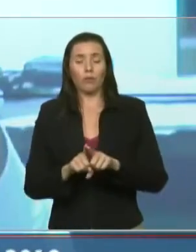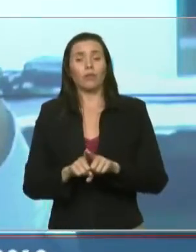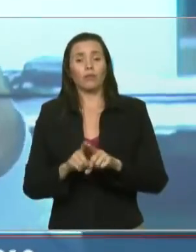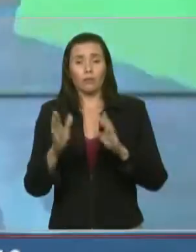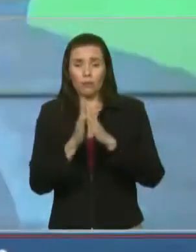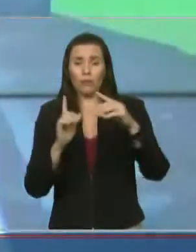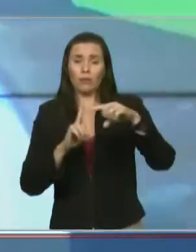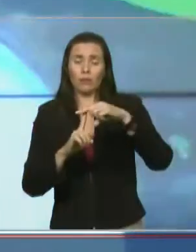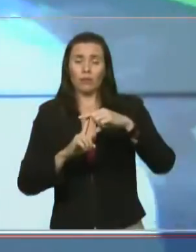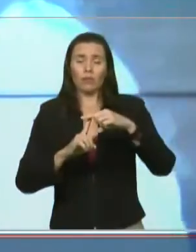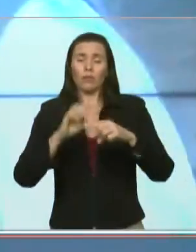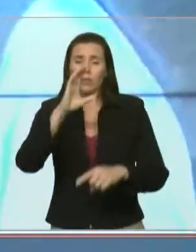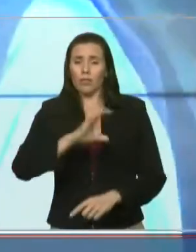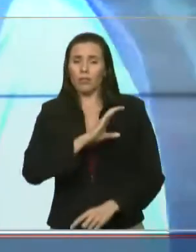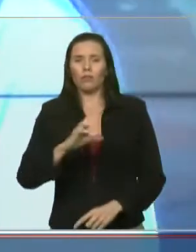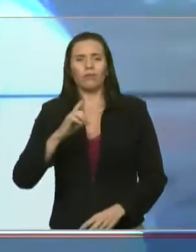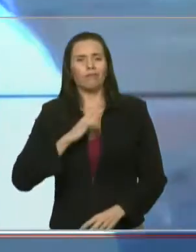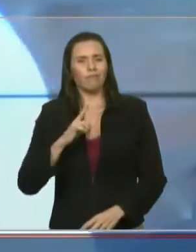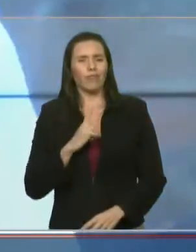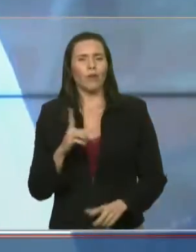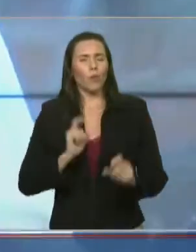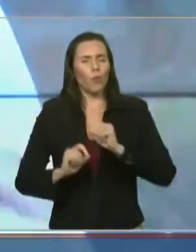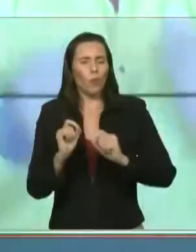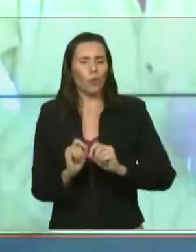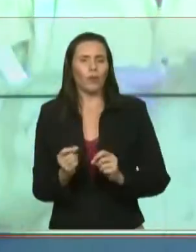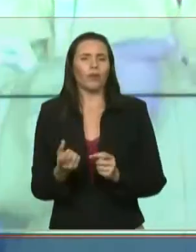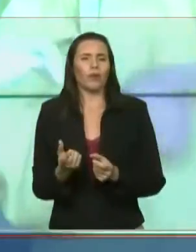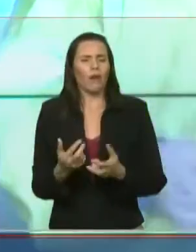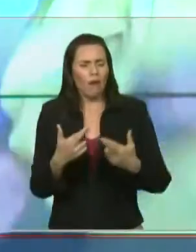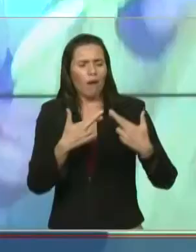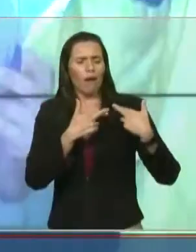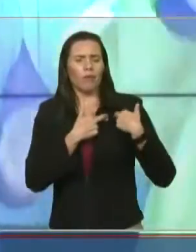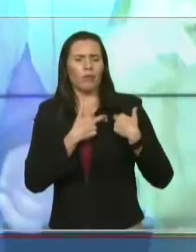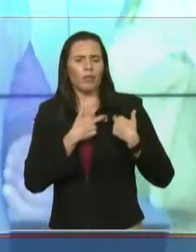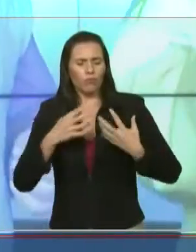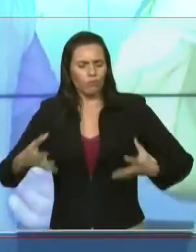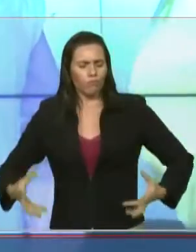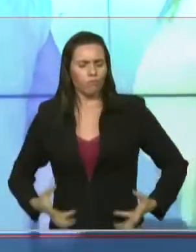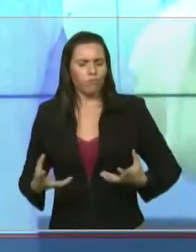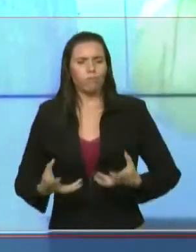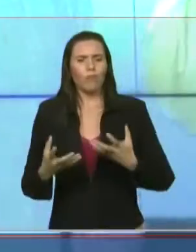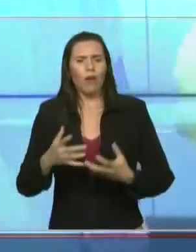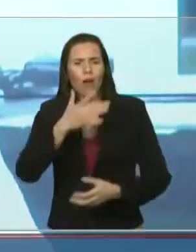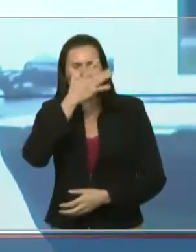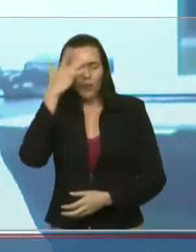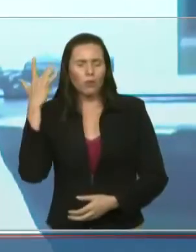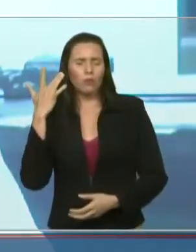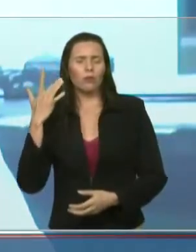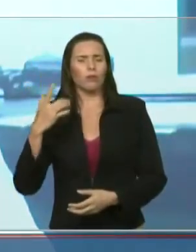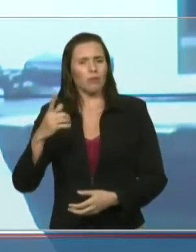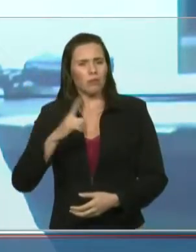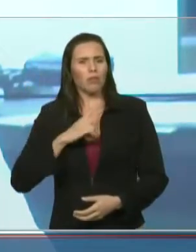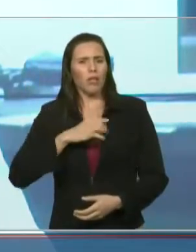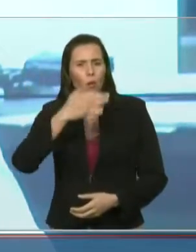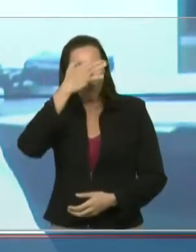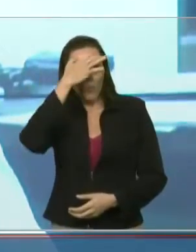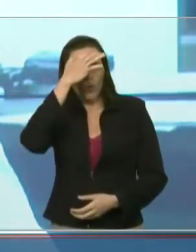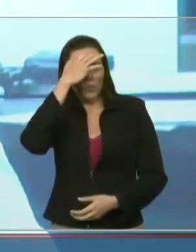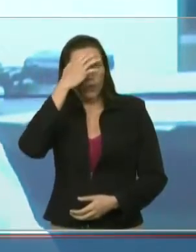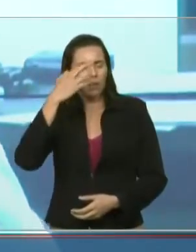motivar as pessoas, os irmãos e irmãs na fé e também, né, de outras confissões religiosas, homens e mulheres de boa